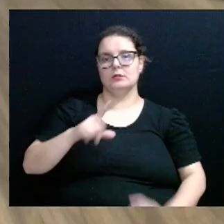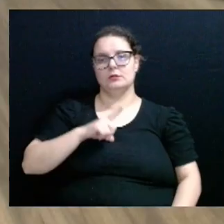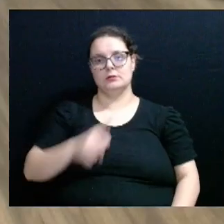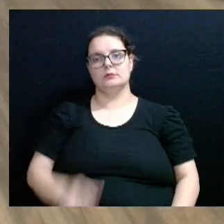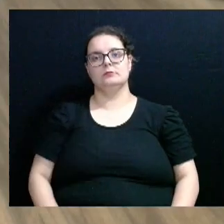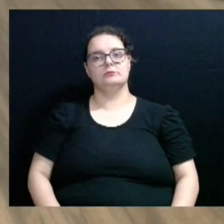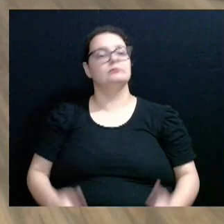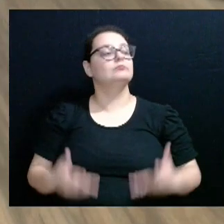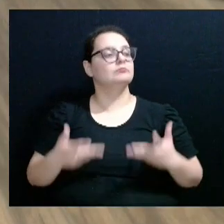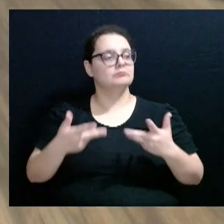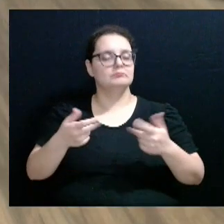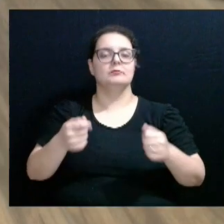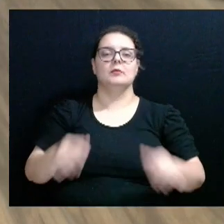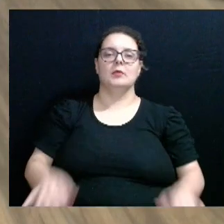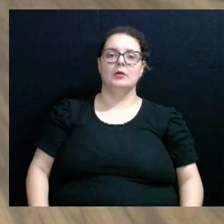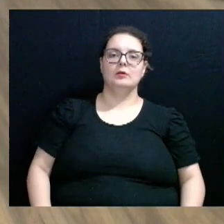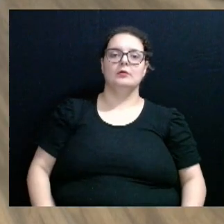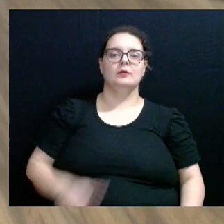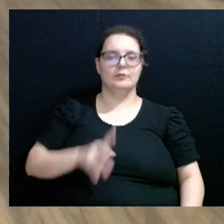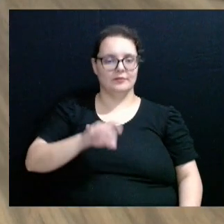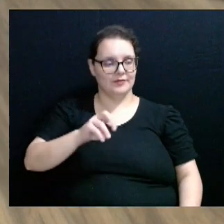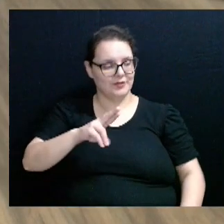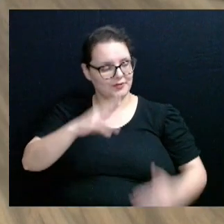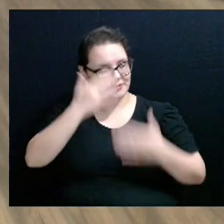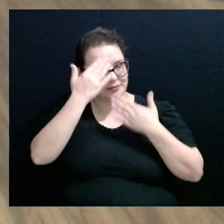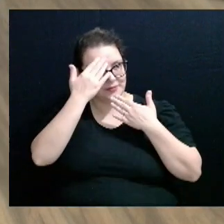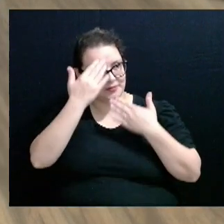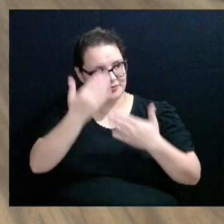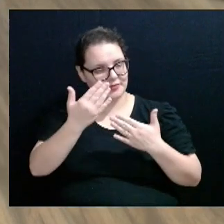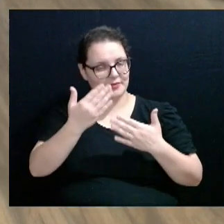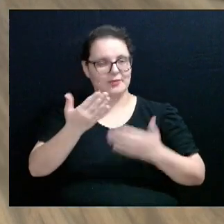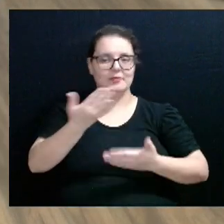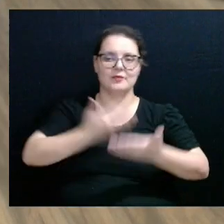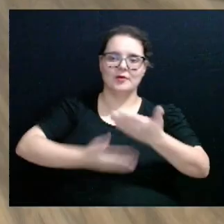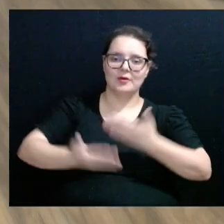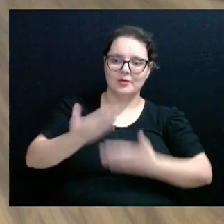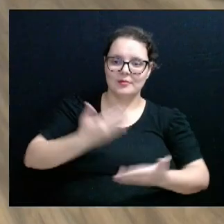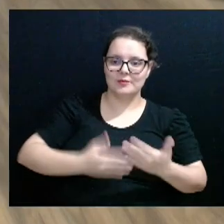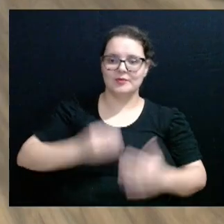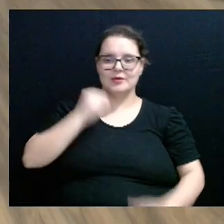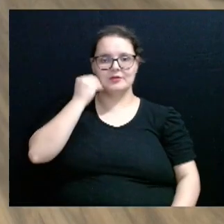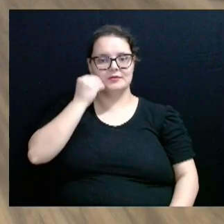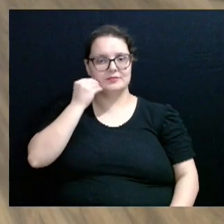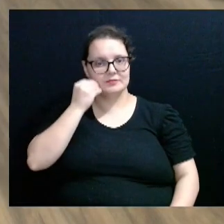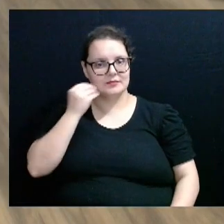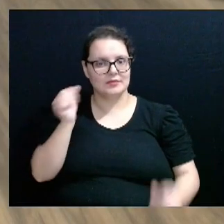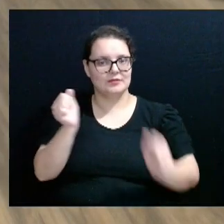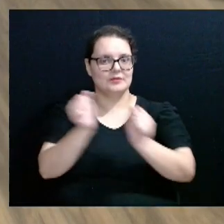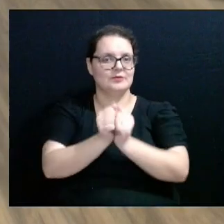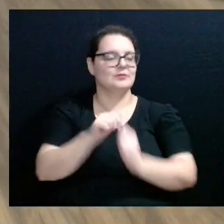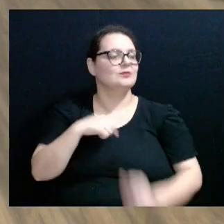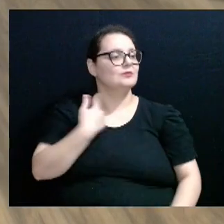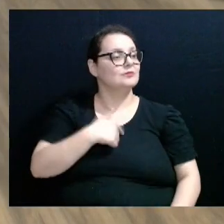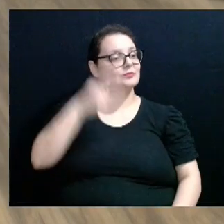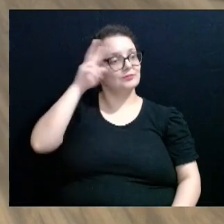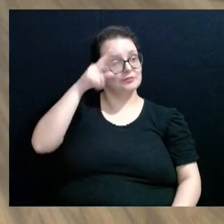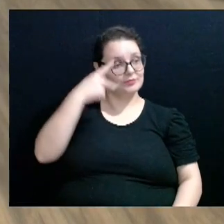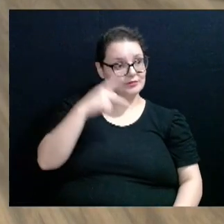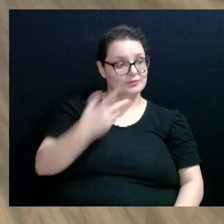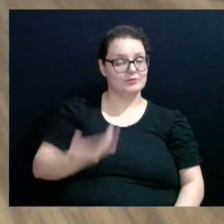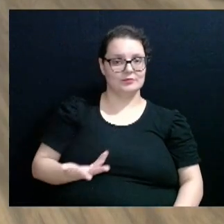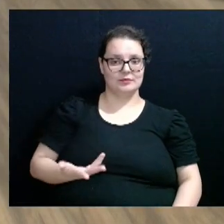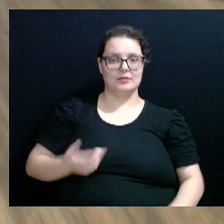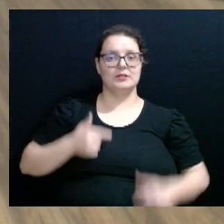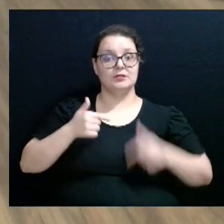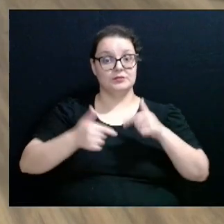Maravilhoso. Vitor, muito obrigada por você compartilhar a sua experiência, a sua história, esse trabalho tão bonito